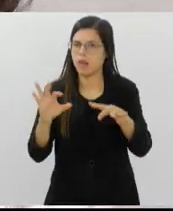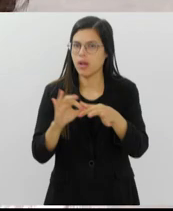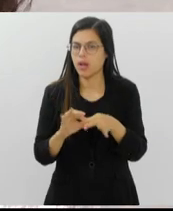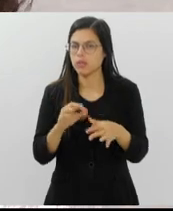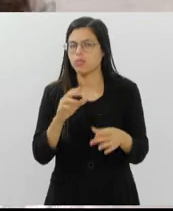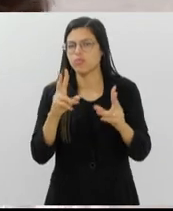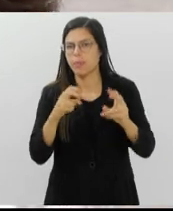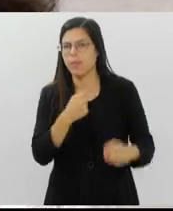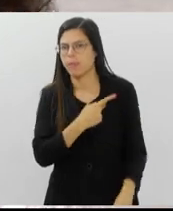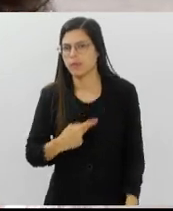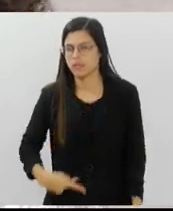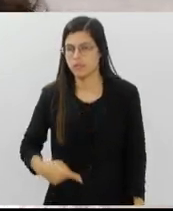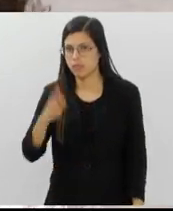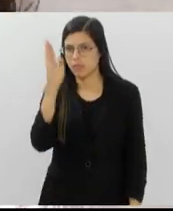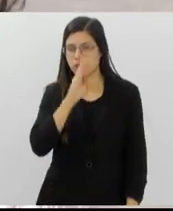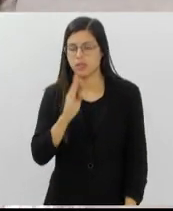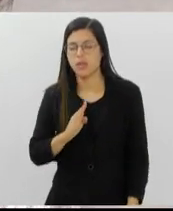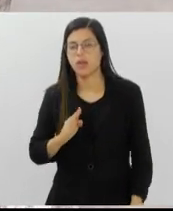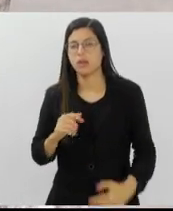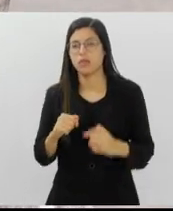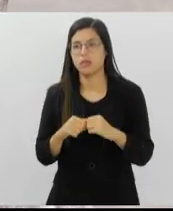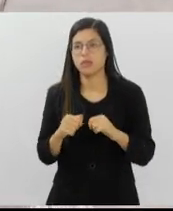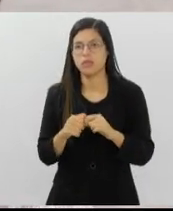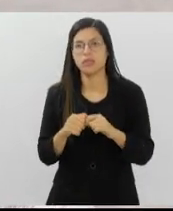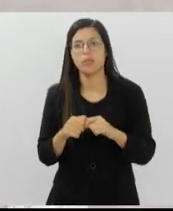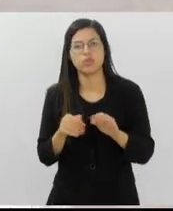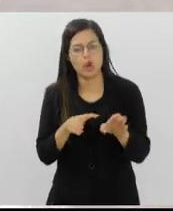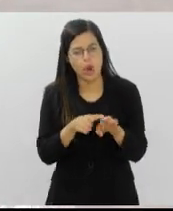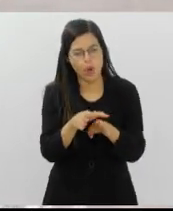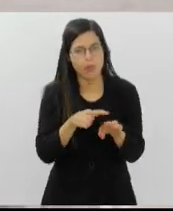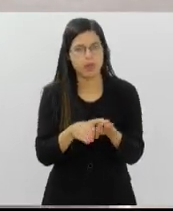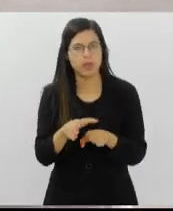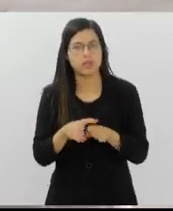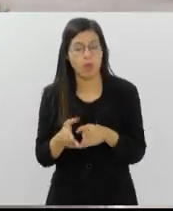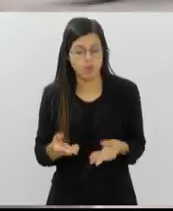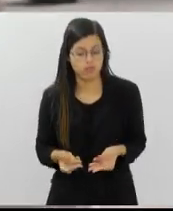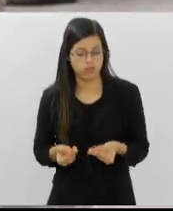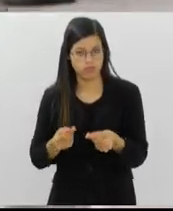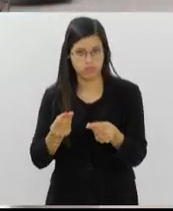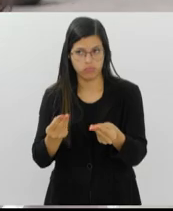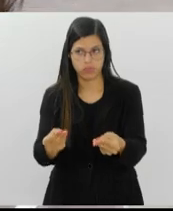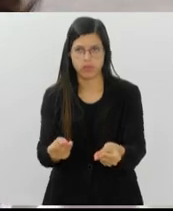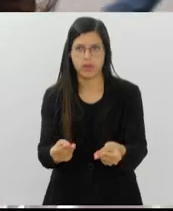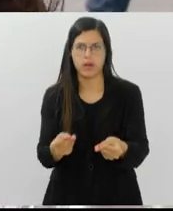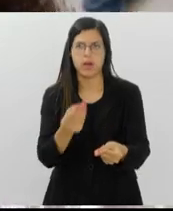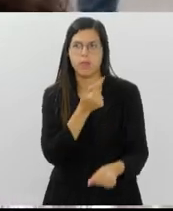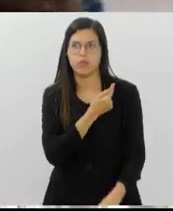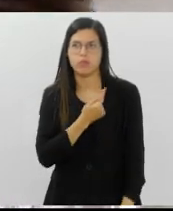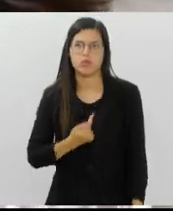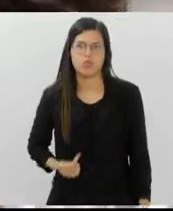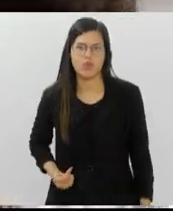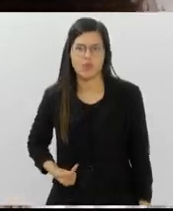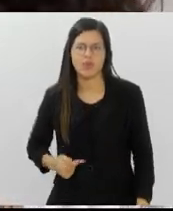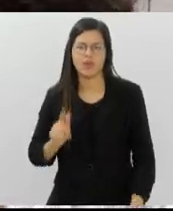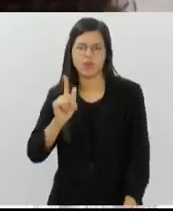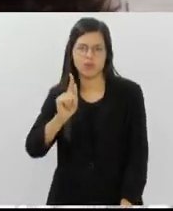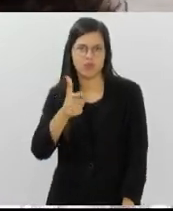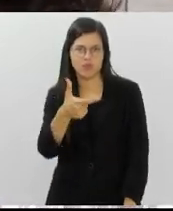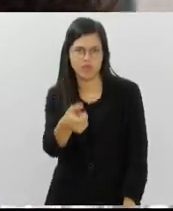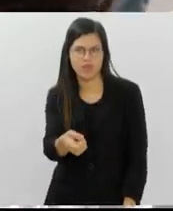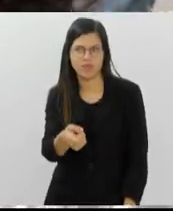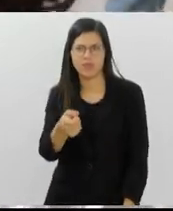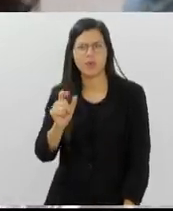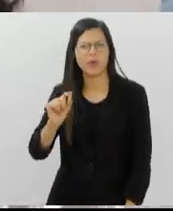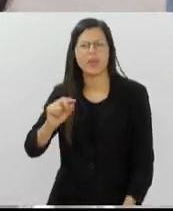E a partir daí, a gente constrói as nossas recomendações e entregamos essas recomendações aos governos do G20. Sherpa